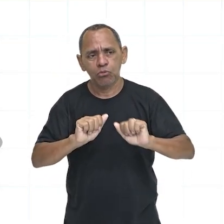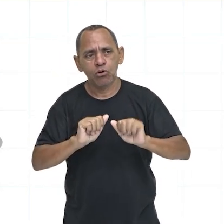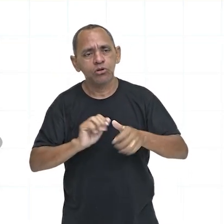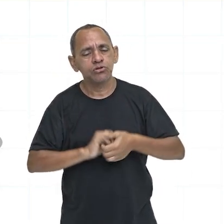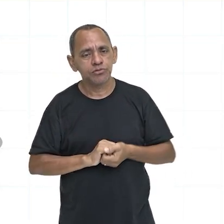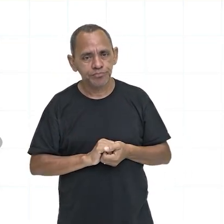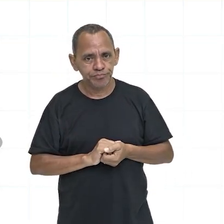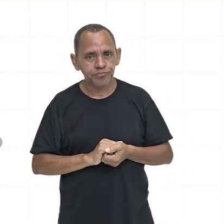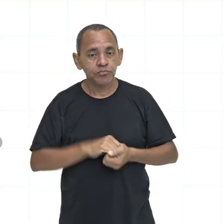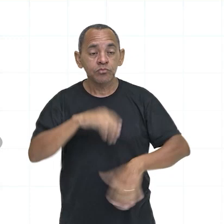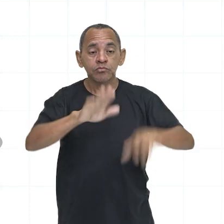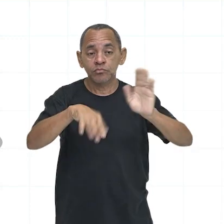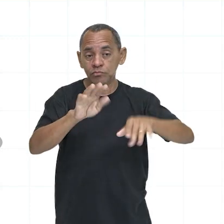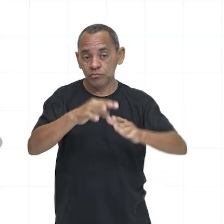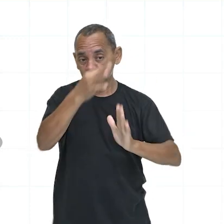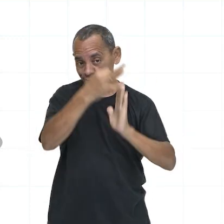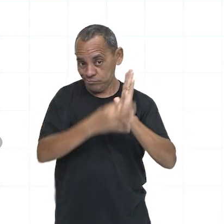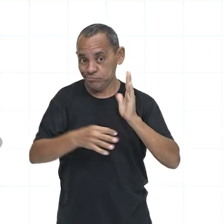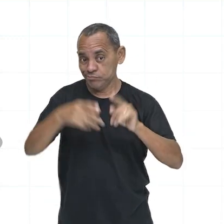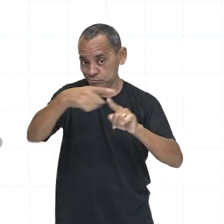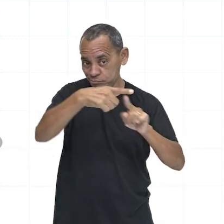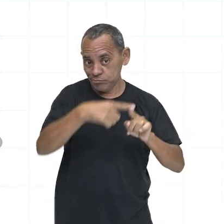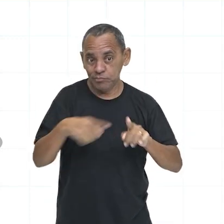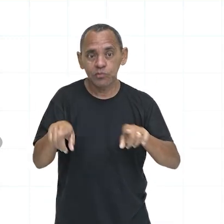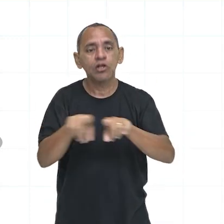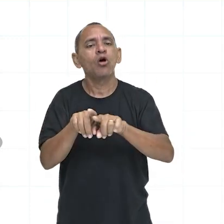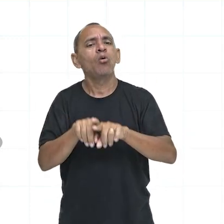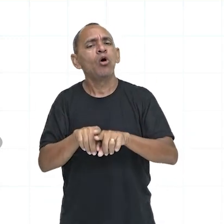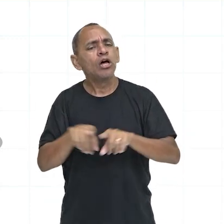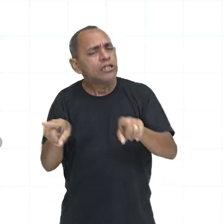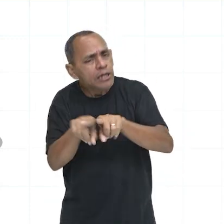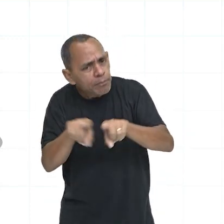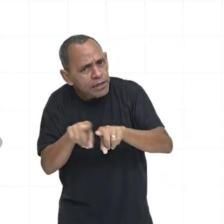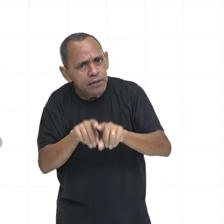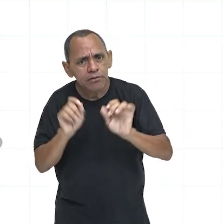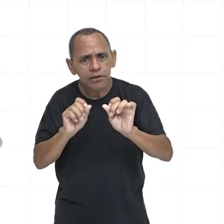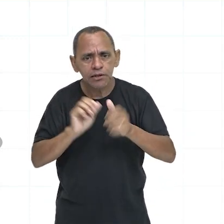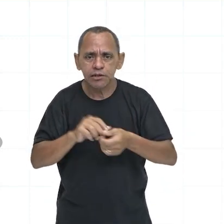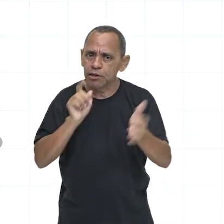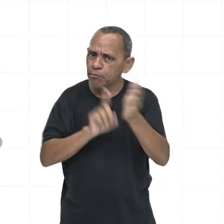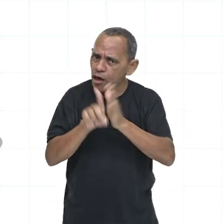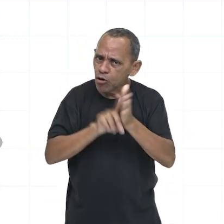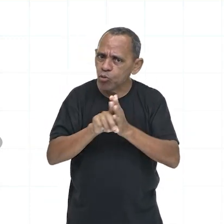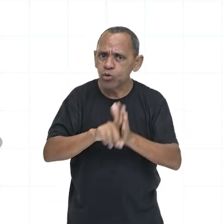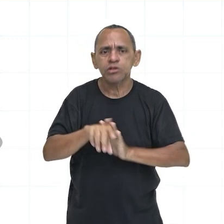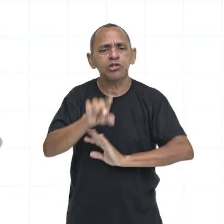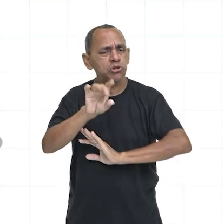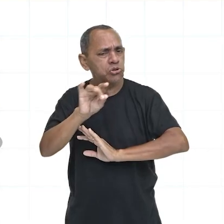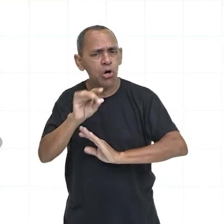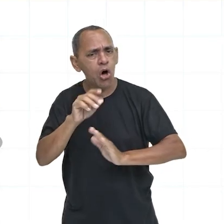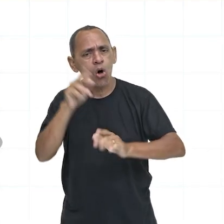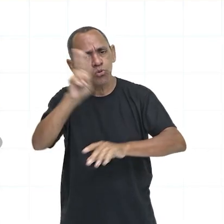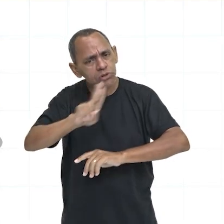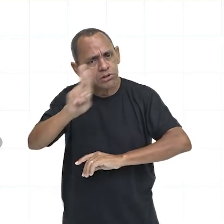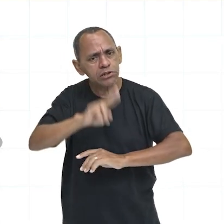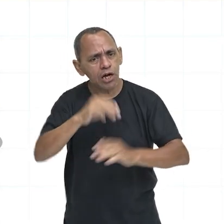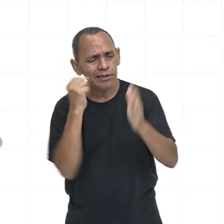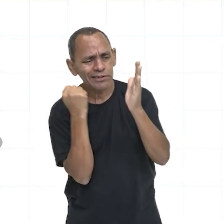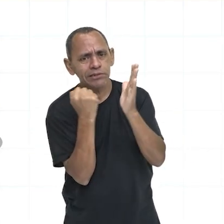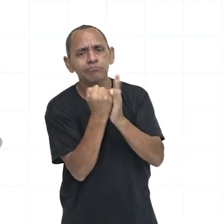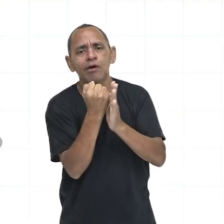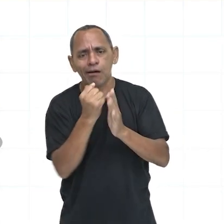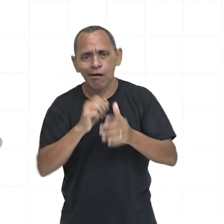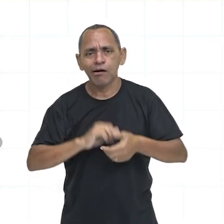tipo de texto e também da minha pergunta, eu consigo, então, só utilizando as marcas tipográficas, eventualmente achar